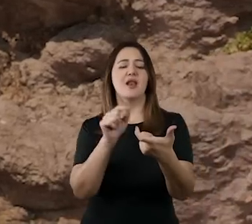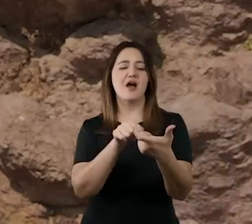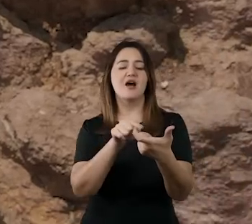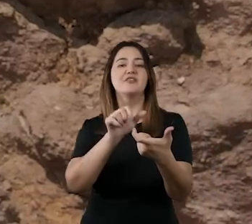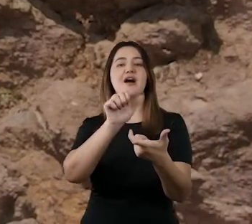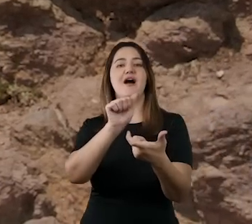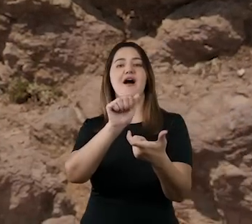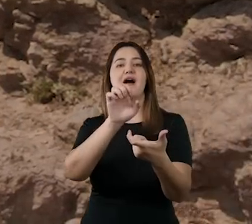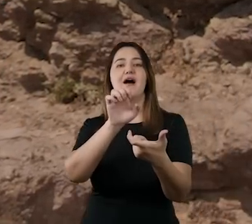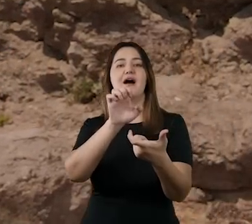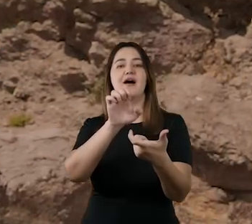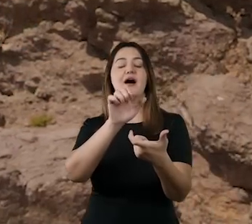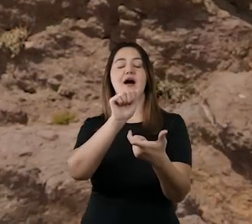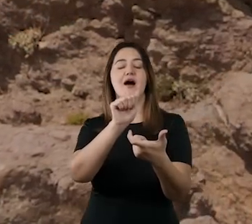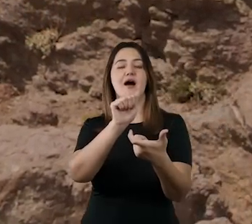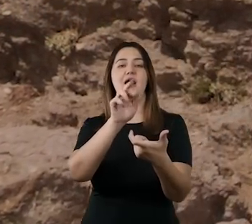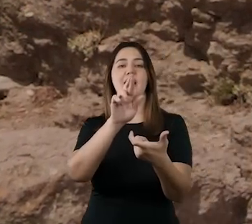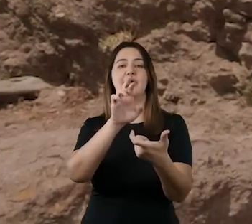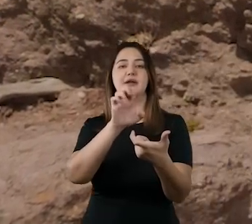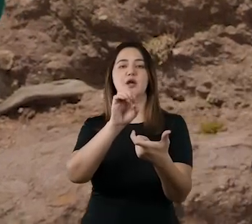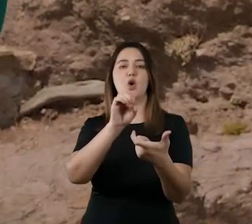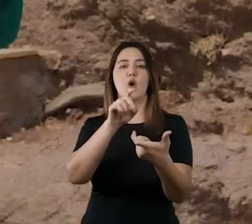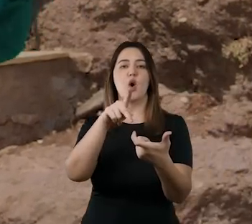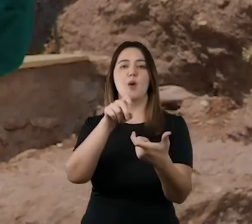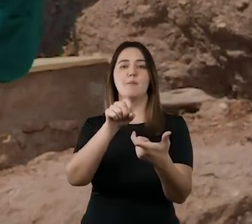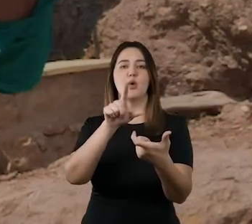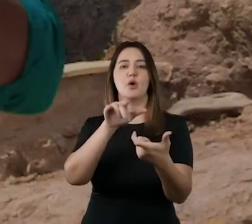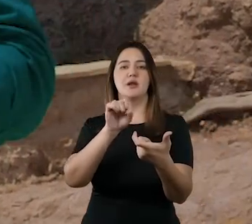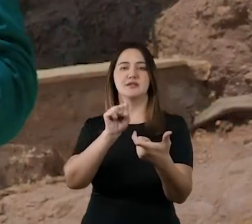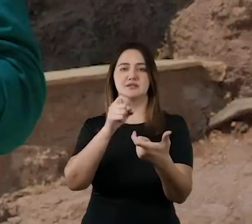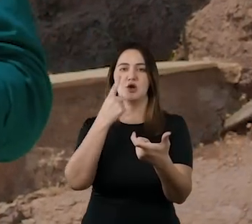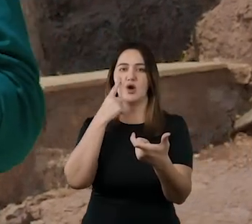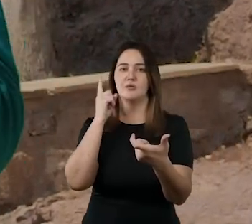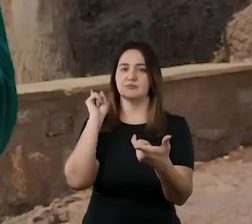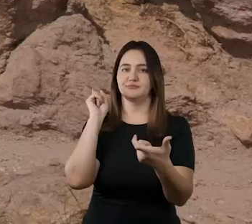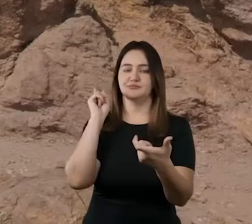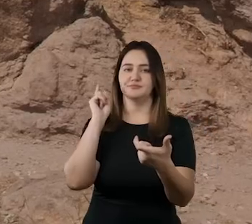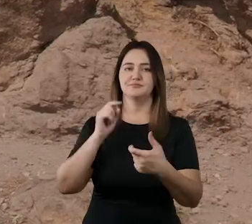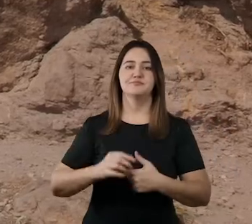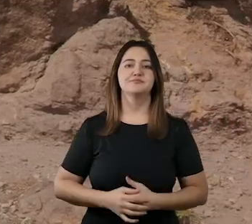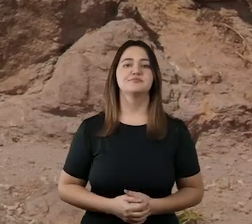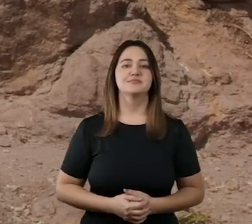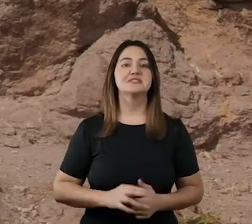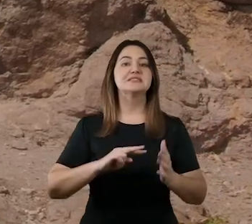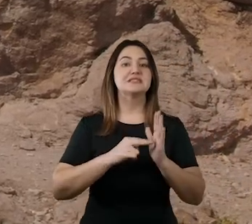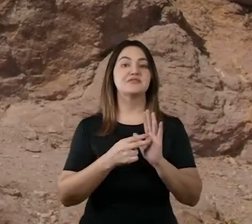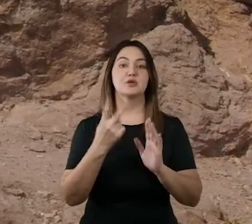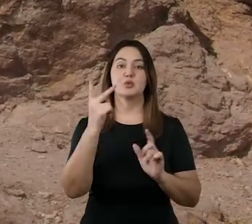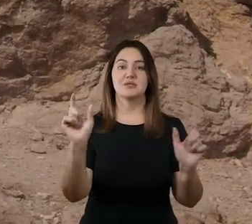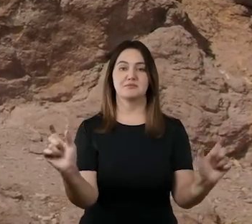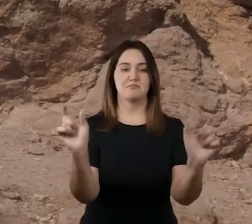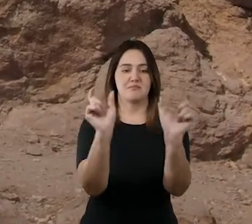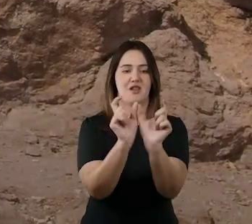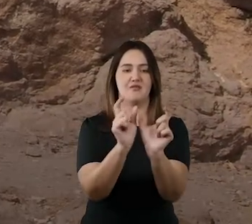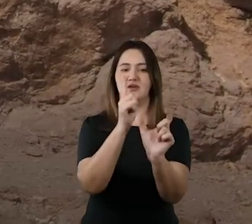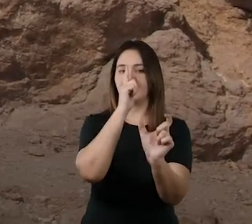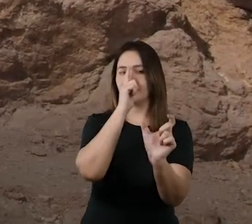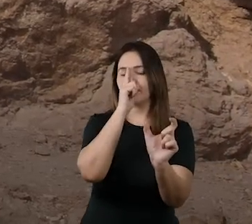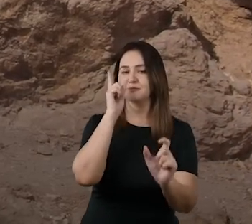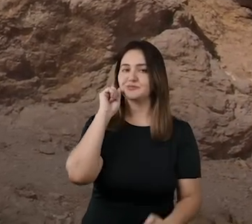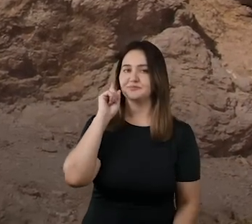Areópago, que foi dada a este elemento aqui, essa pedra, essa rocha que está aqui atrás. Areópago é a junção de duas palavras